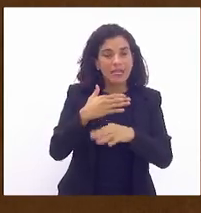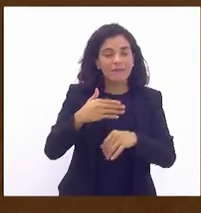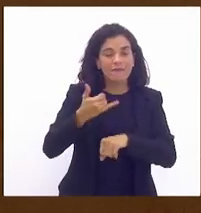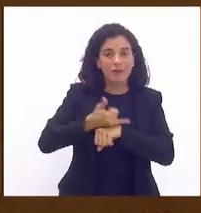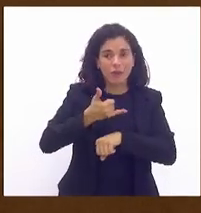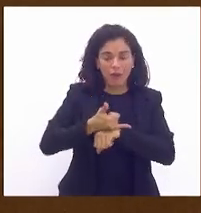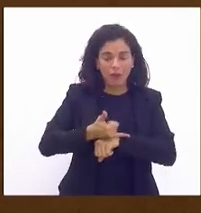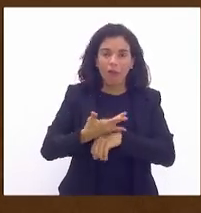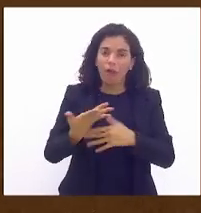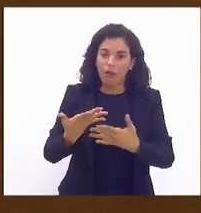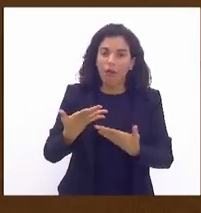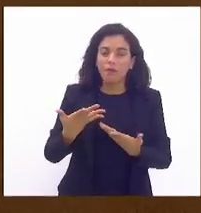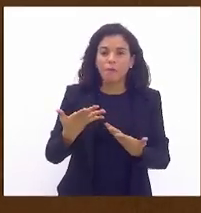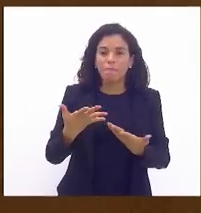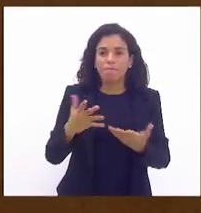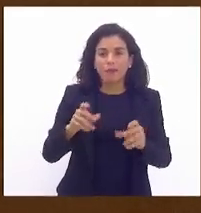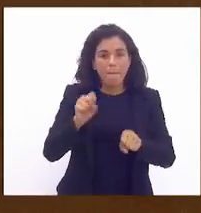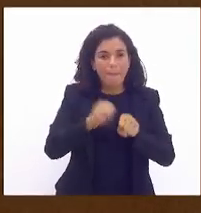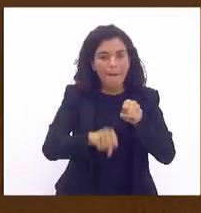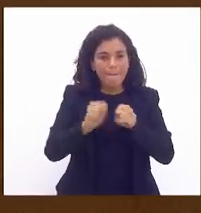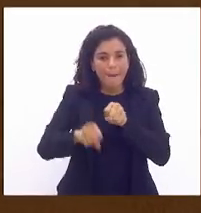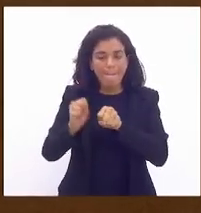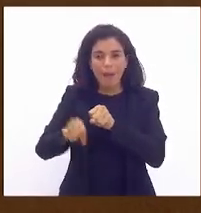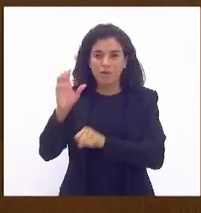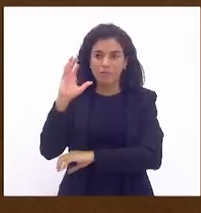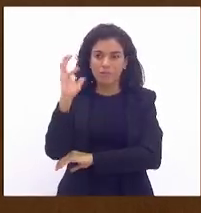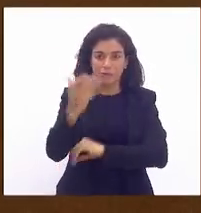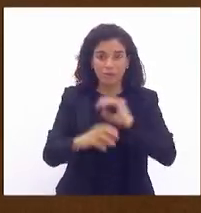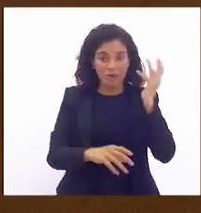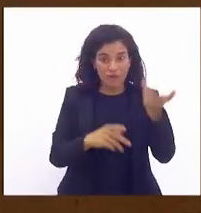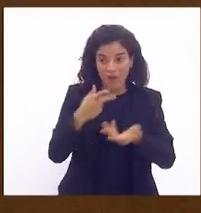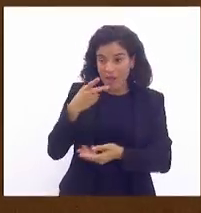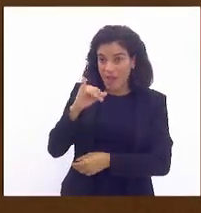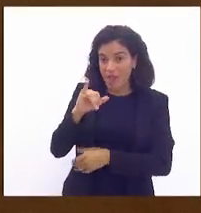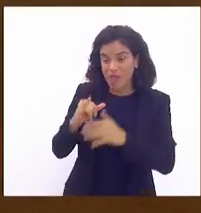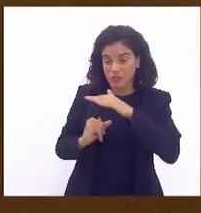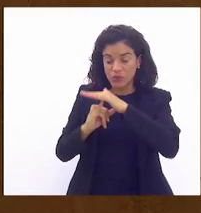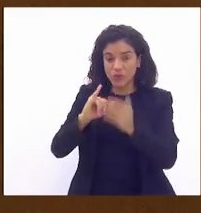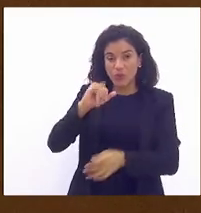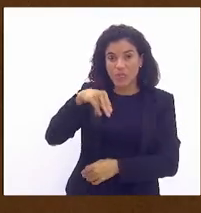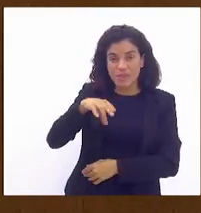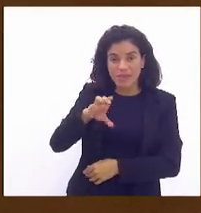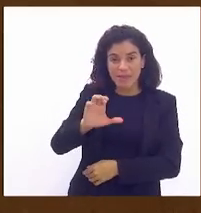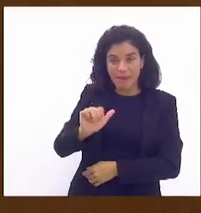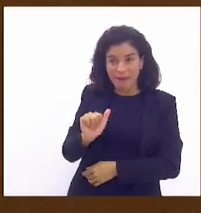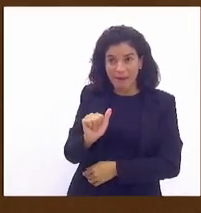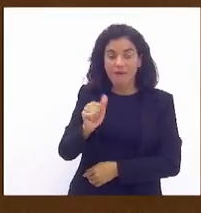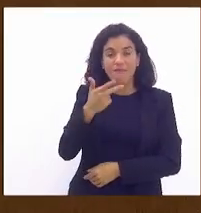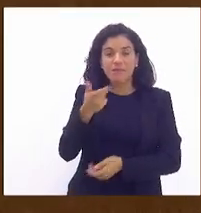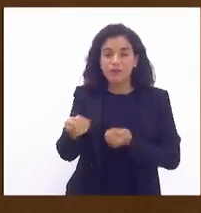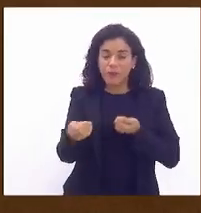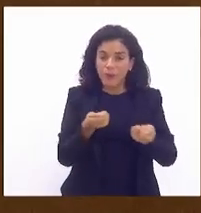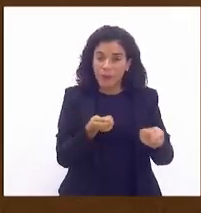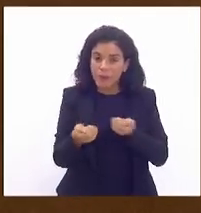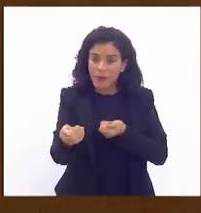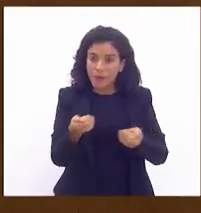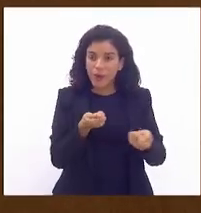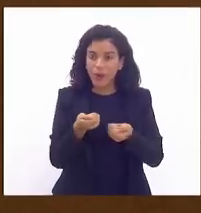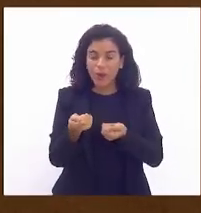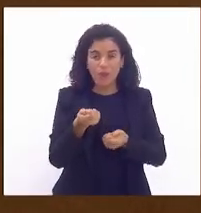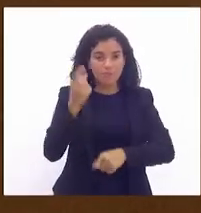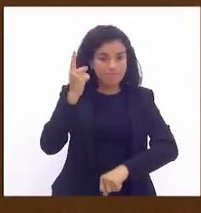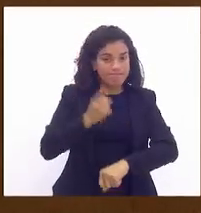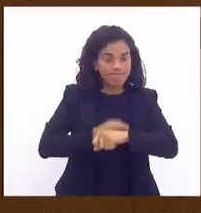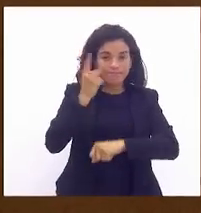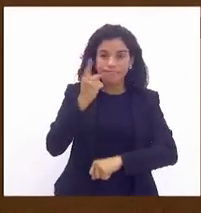a população, prejudicando a saúde e o meio ambiente. Falei com o INEA que está aqui para poder fazer com que o controle seja de imediato. Não